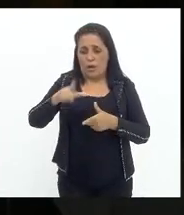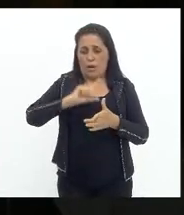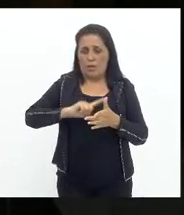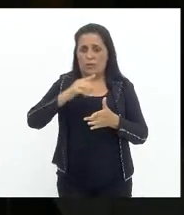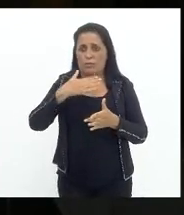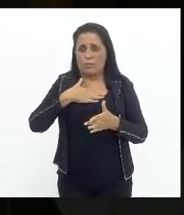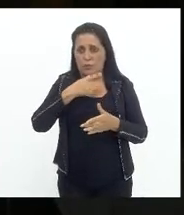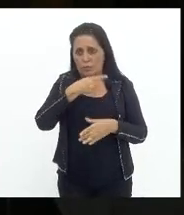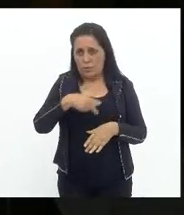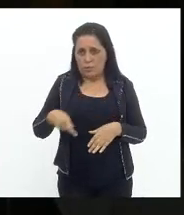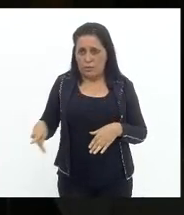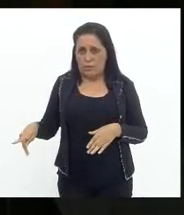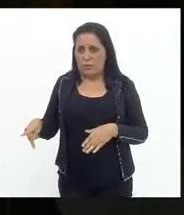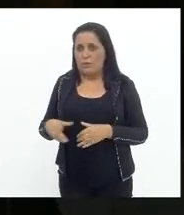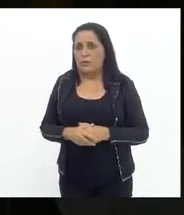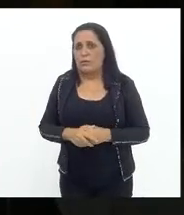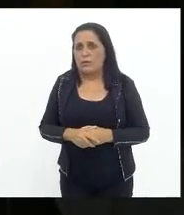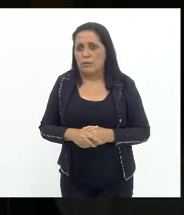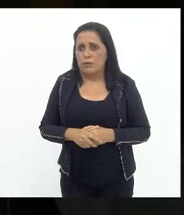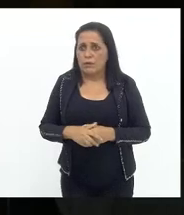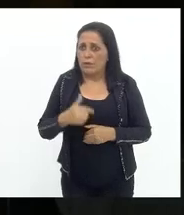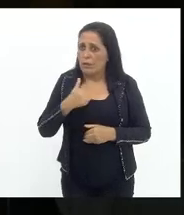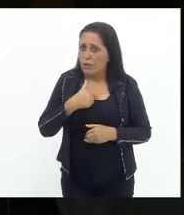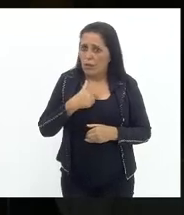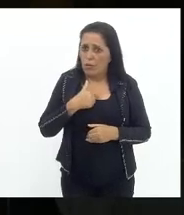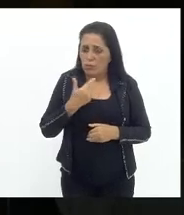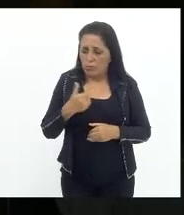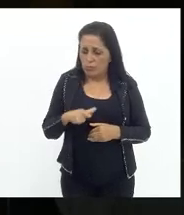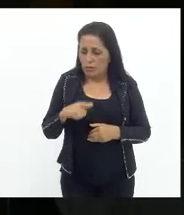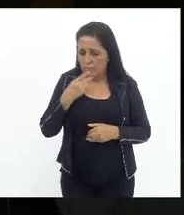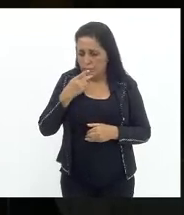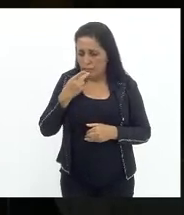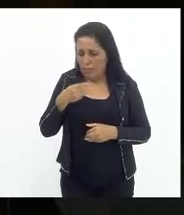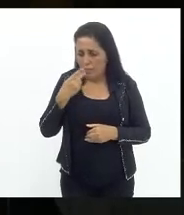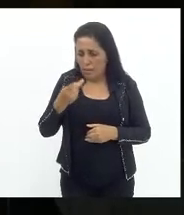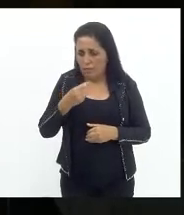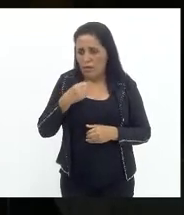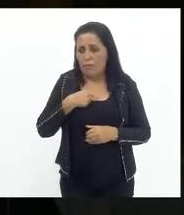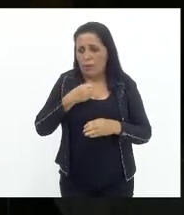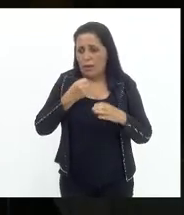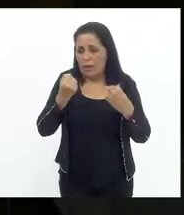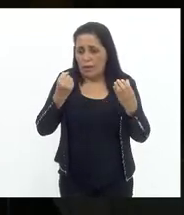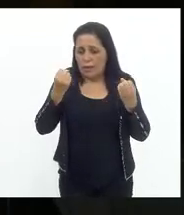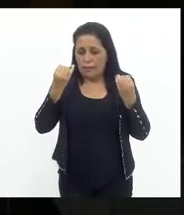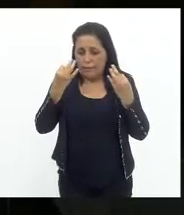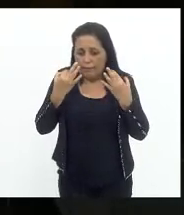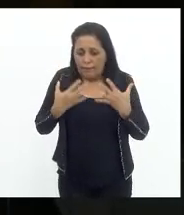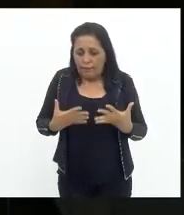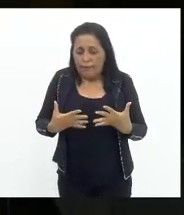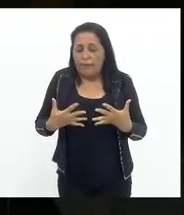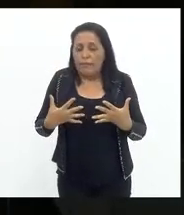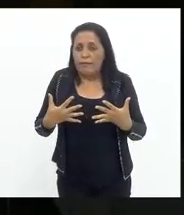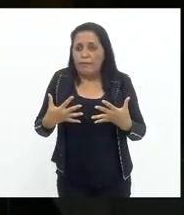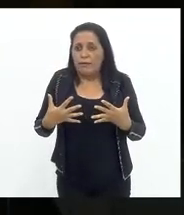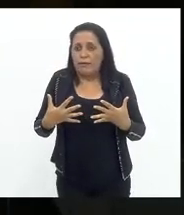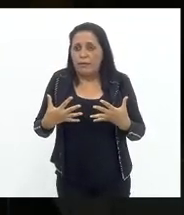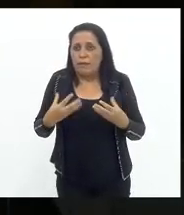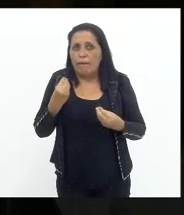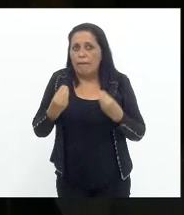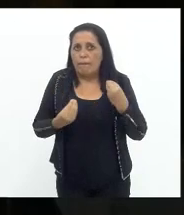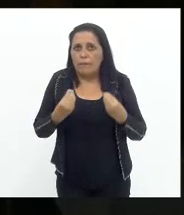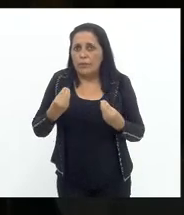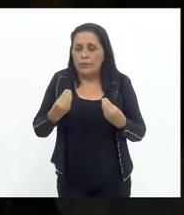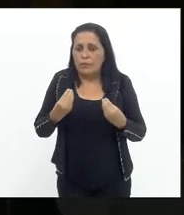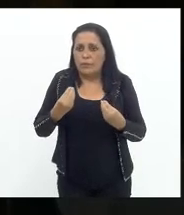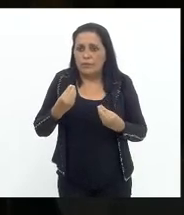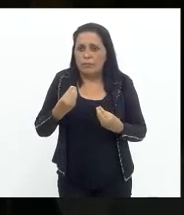Entretanto, senhor presidente, eu não teria palavras para classificar uma tentativa